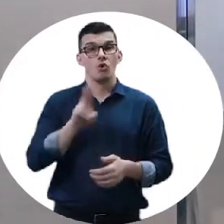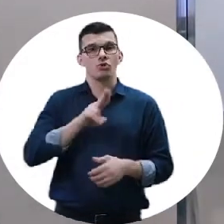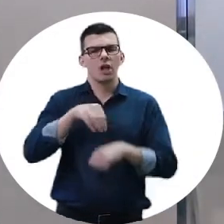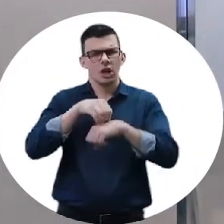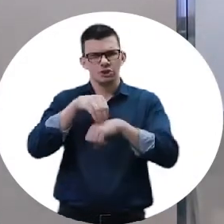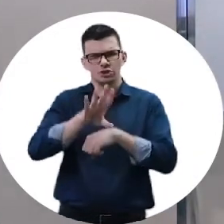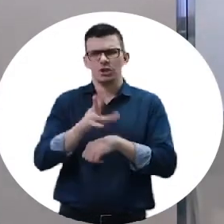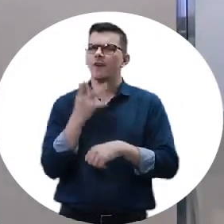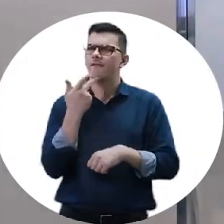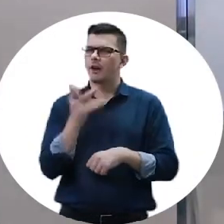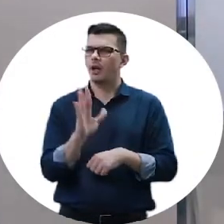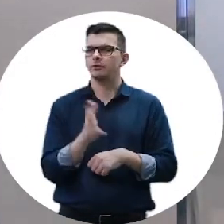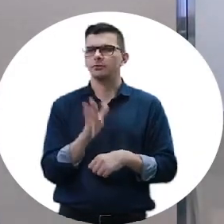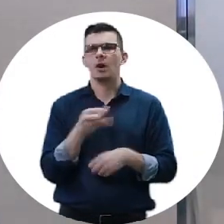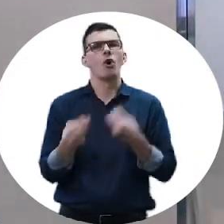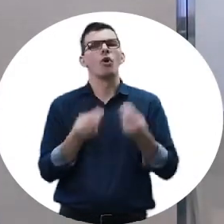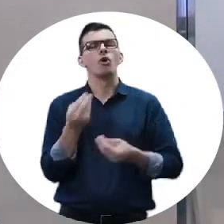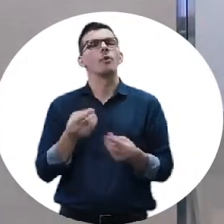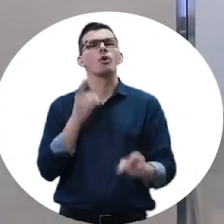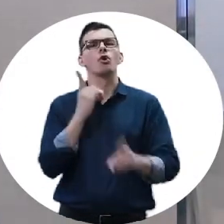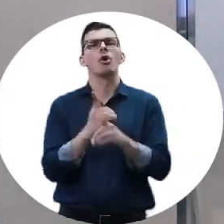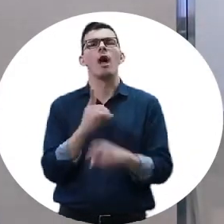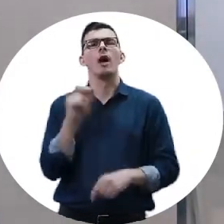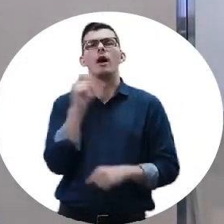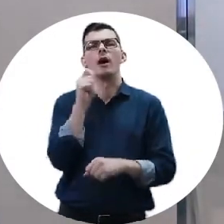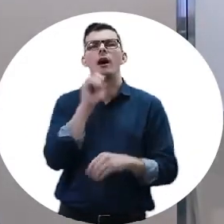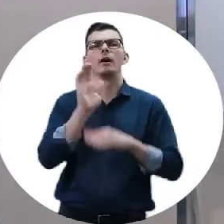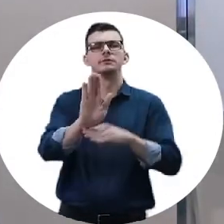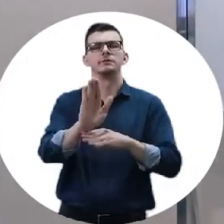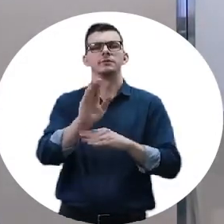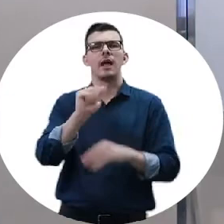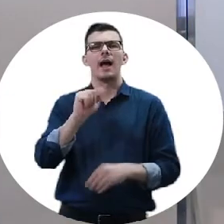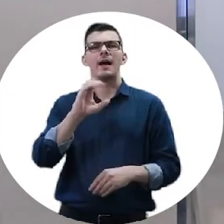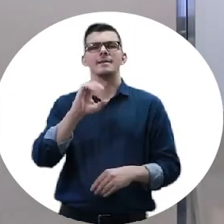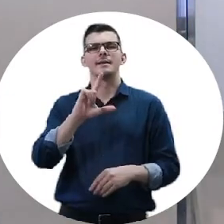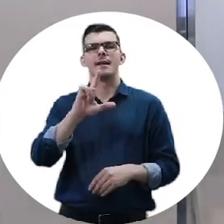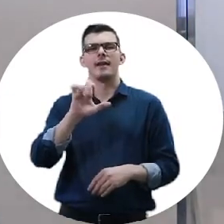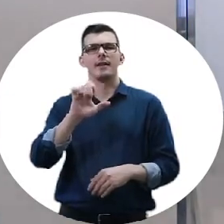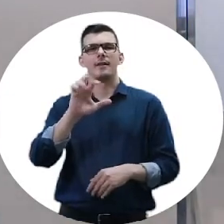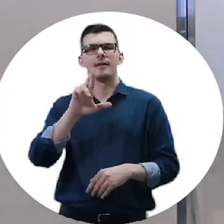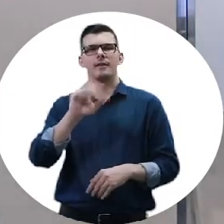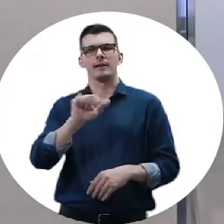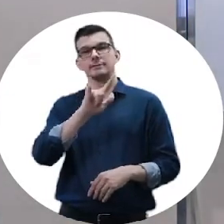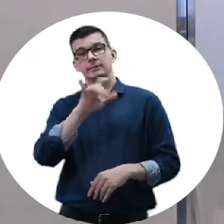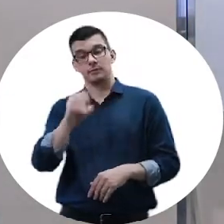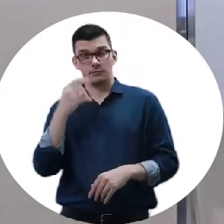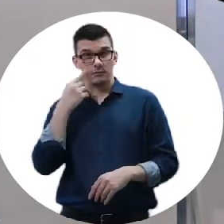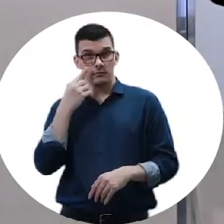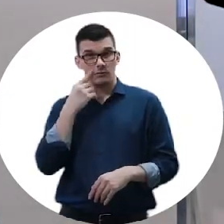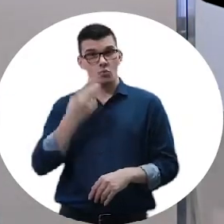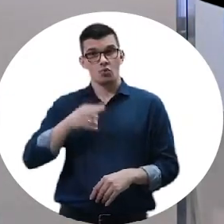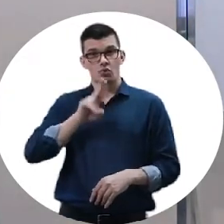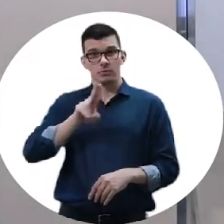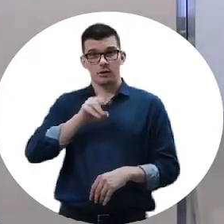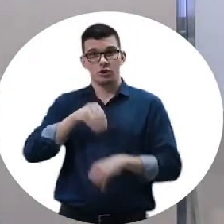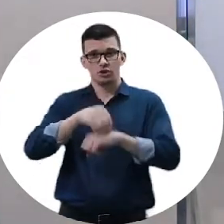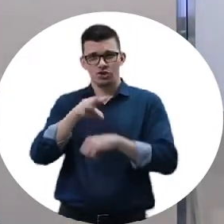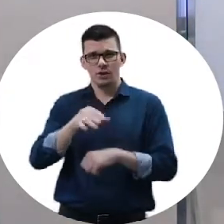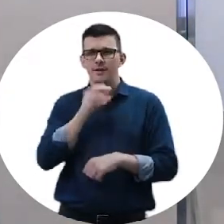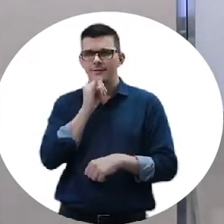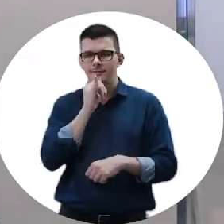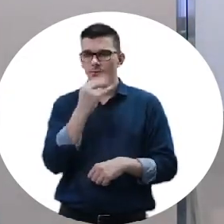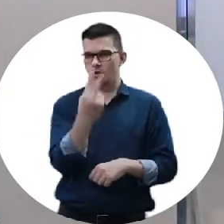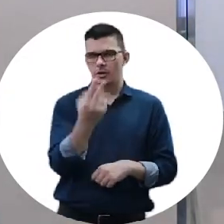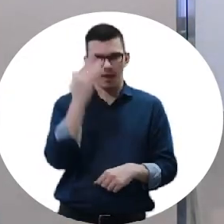da aula passada. Como que eu faço para achar a aceleração? Você lembra? Usando a dica do exercício do exemplo 2. Você lembra como